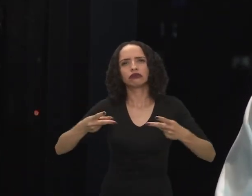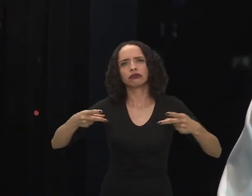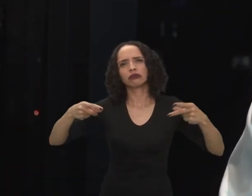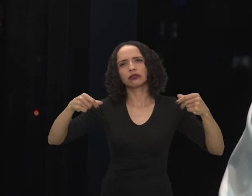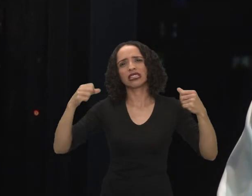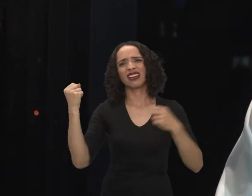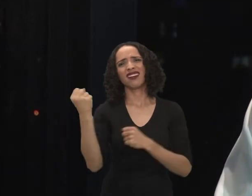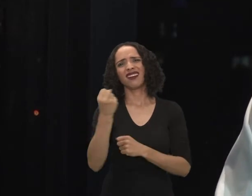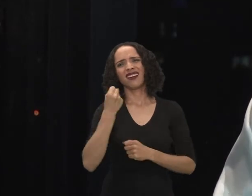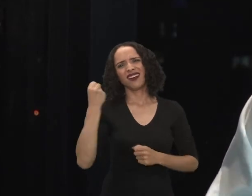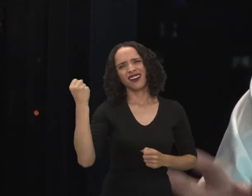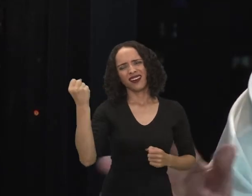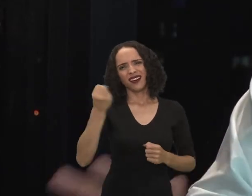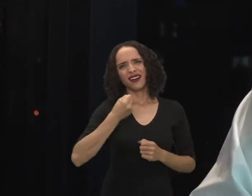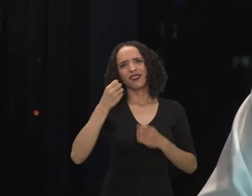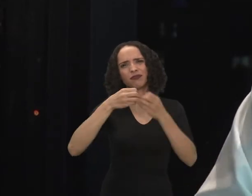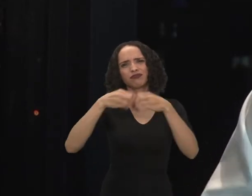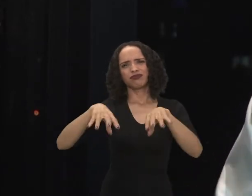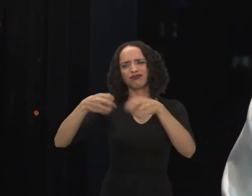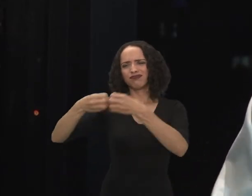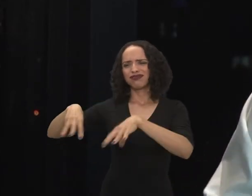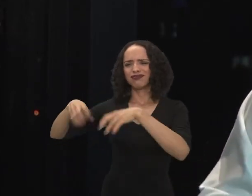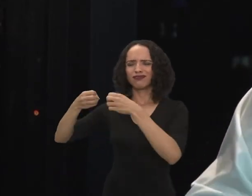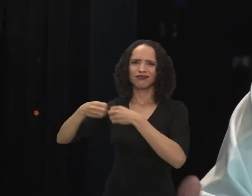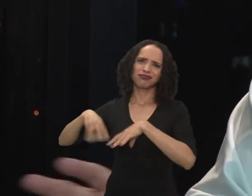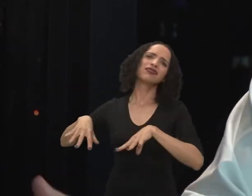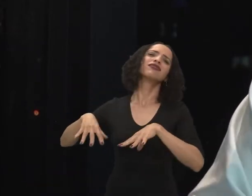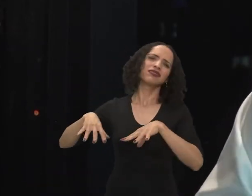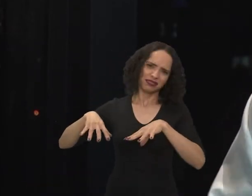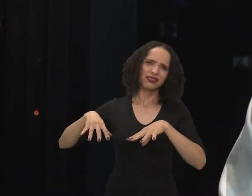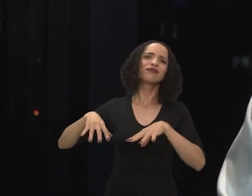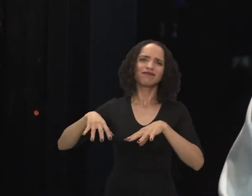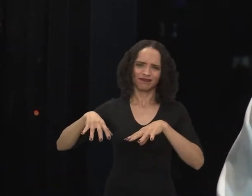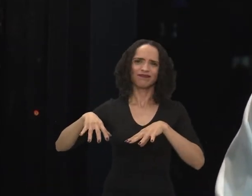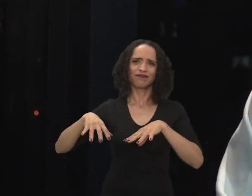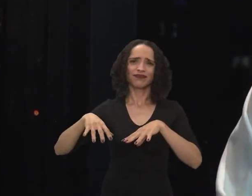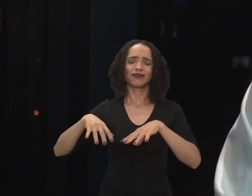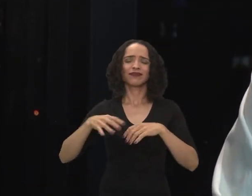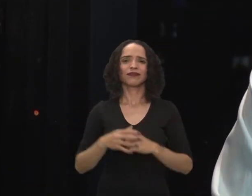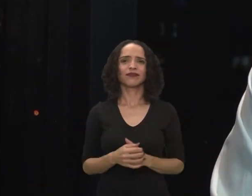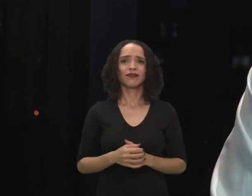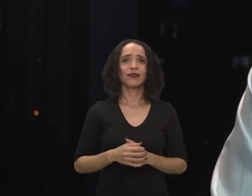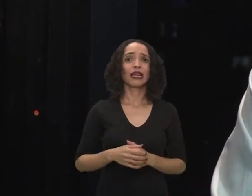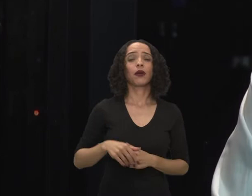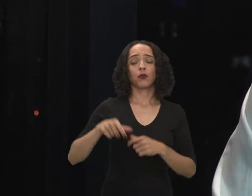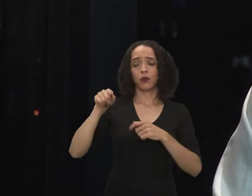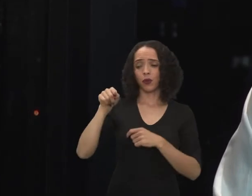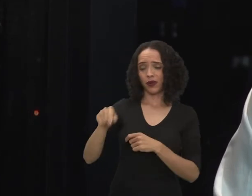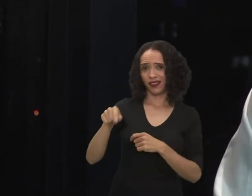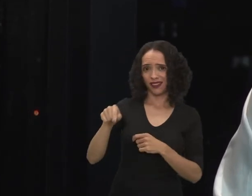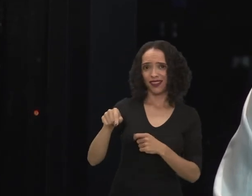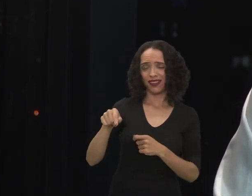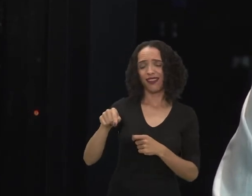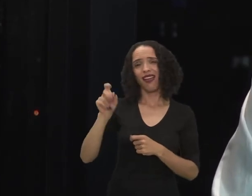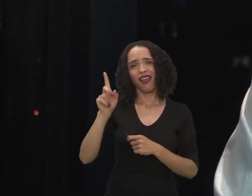metade das pastagens de Goiás estão nessa situação, de severa a moderada. Essas